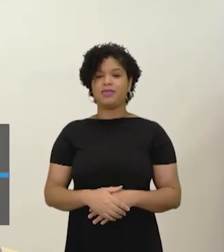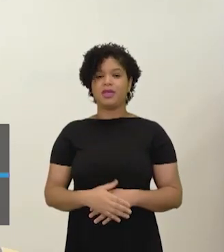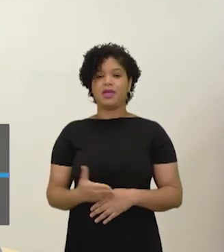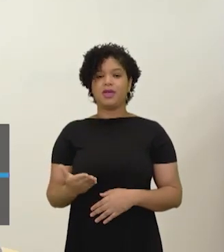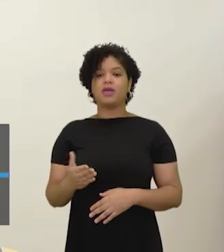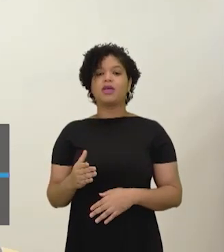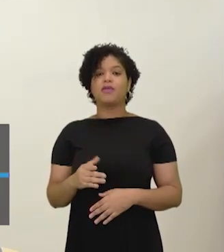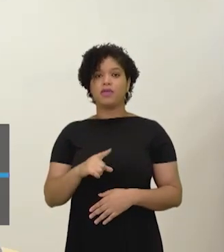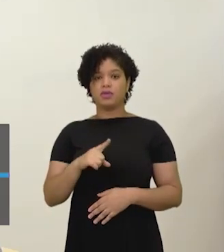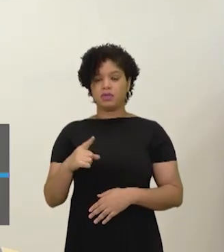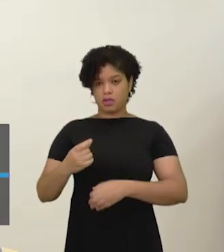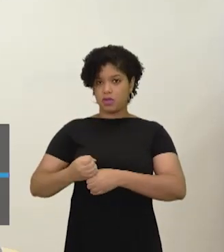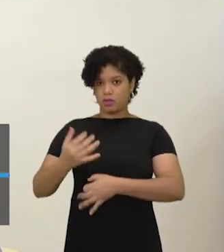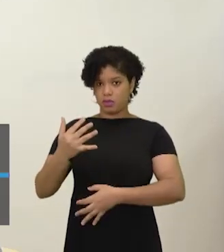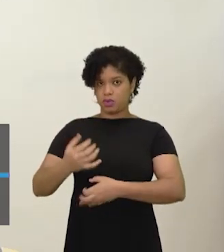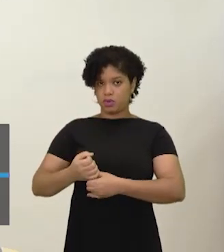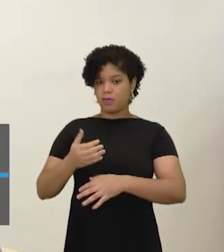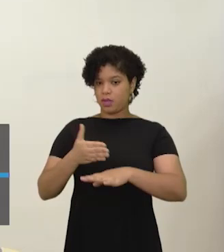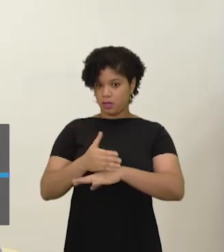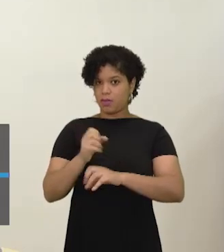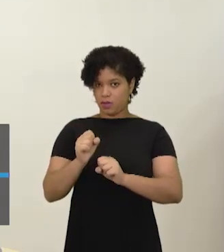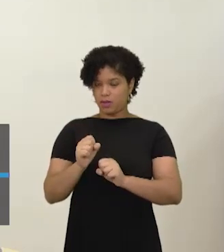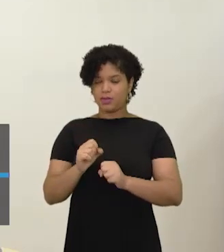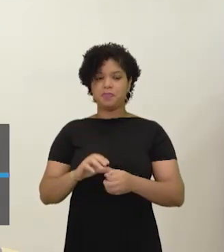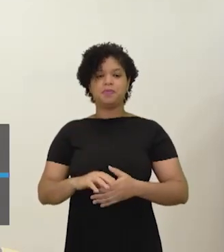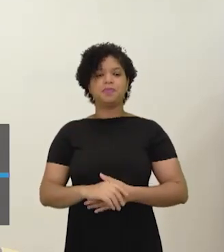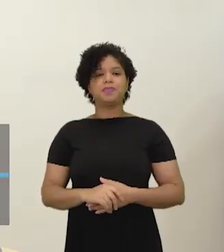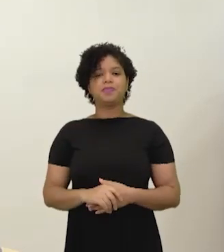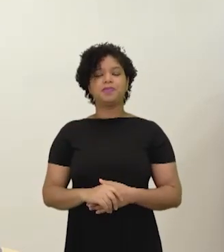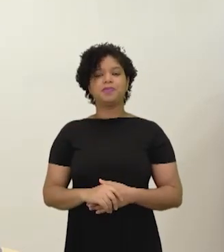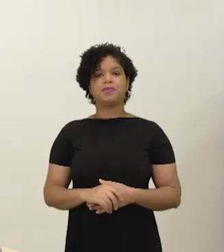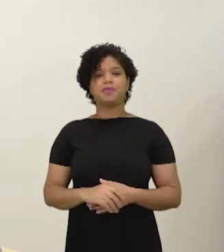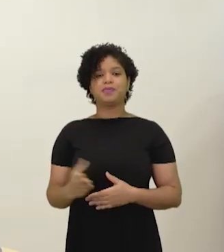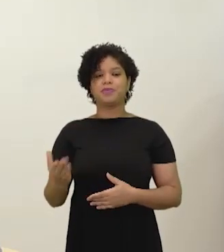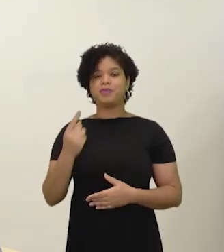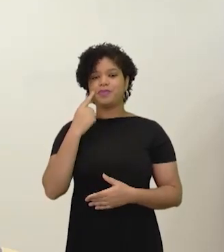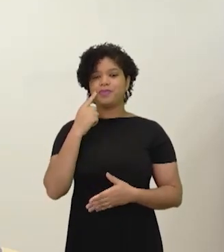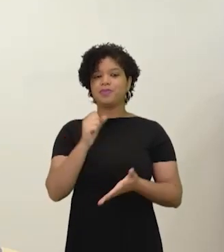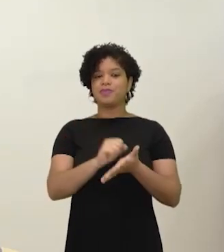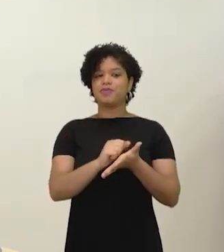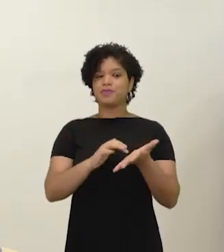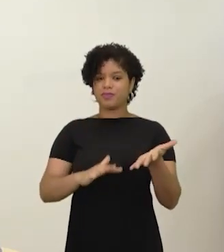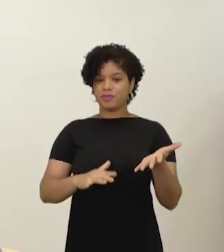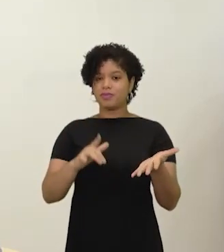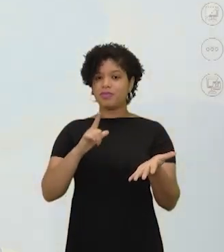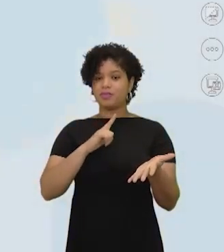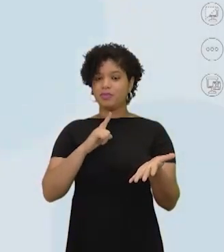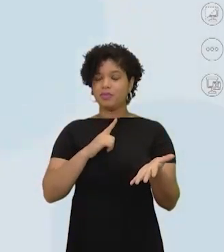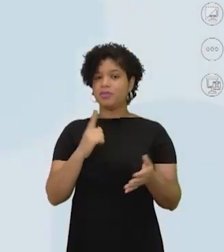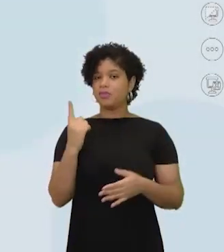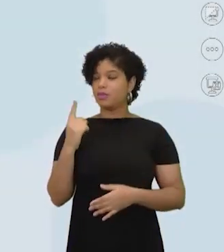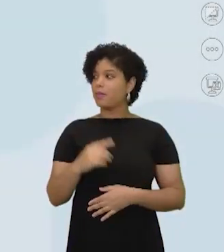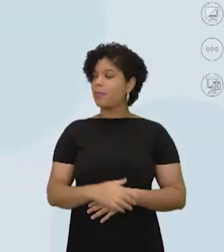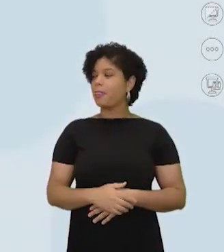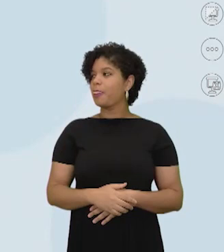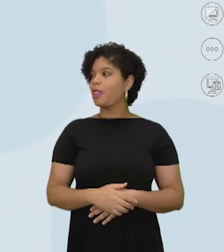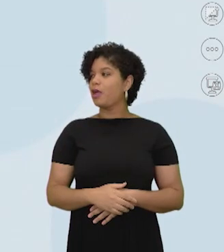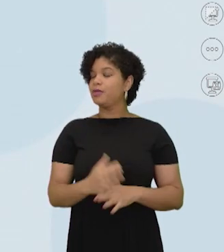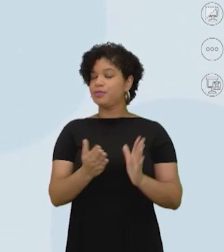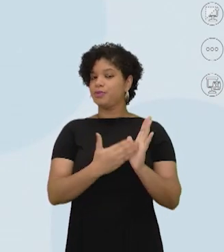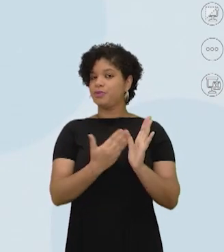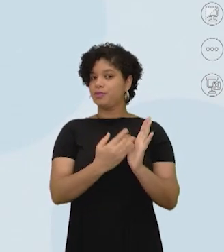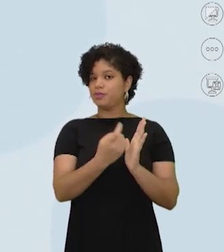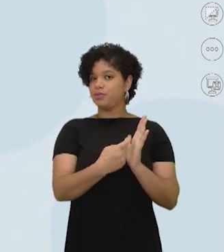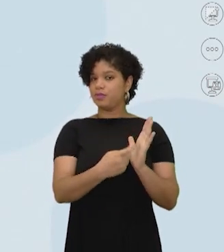no chat, está aberto, assim que tiver uma resposta eu retorno. Vamos para uma atividade que também está no caderno do aluno. Dá uma olhadinha aí na tela. Olha lá,